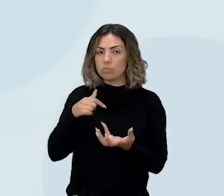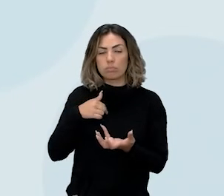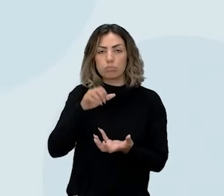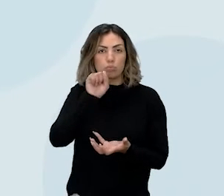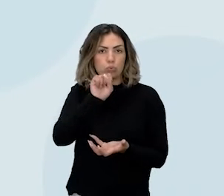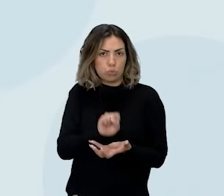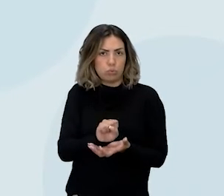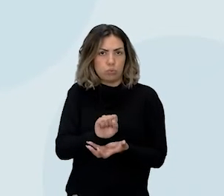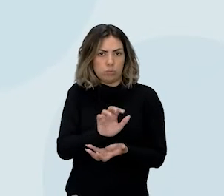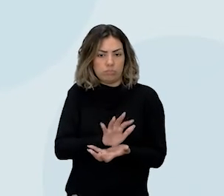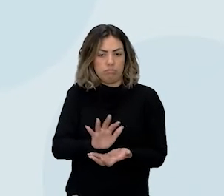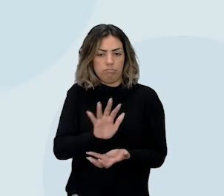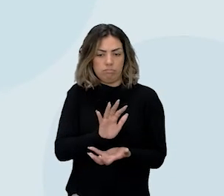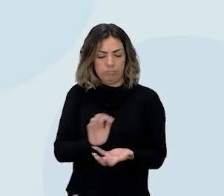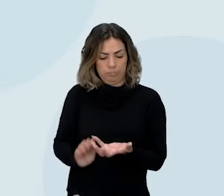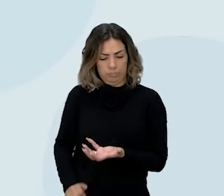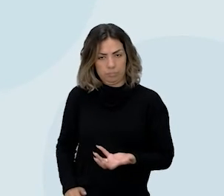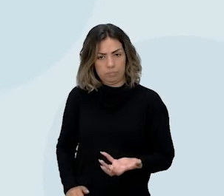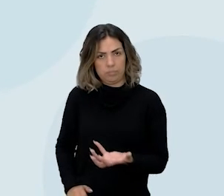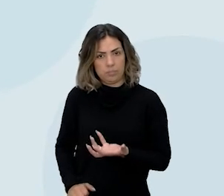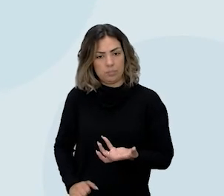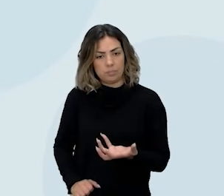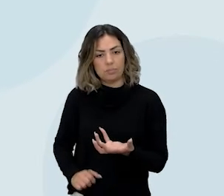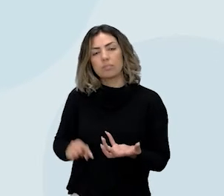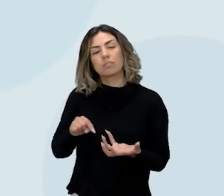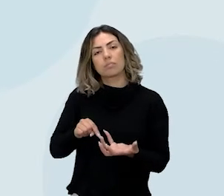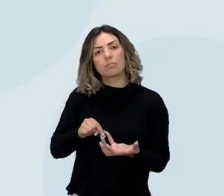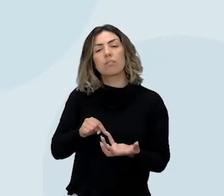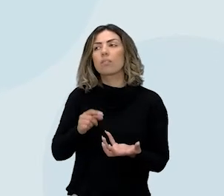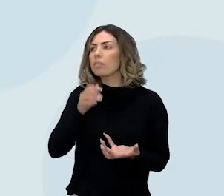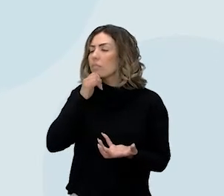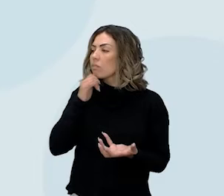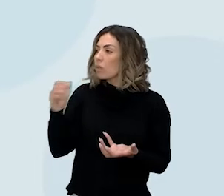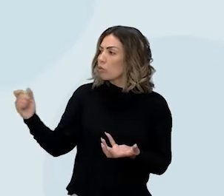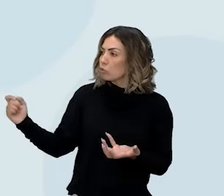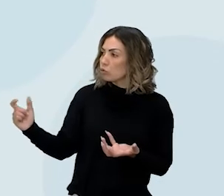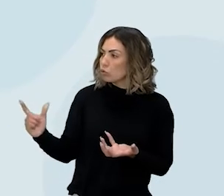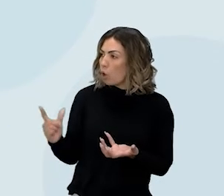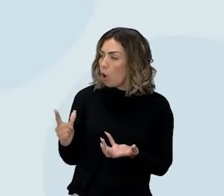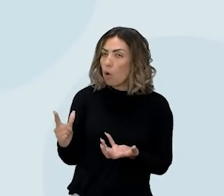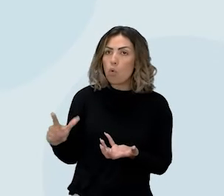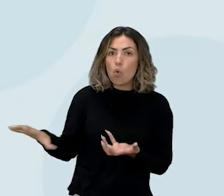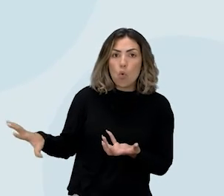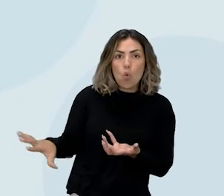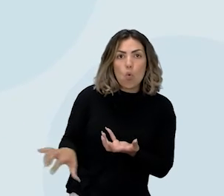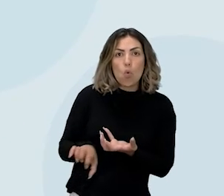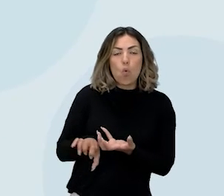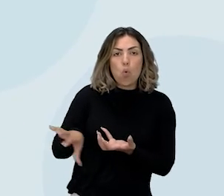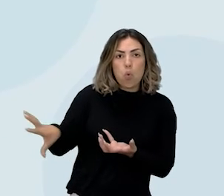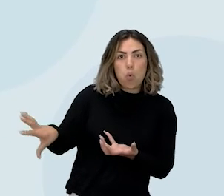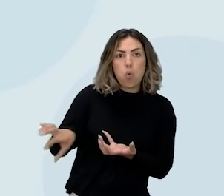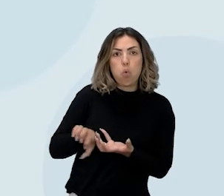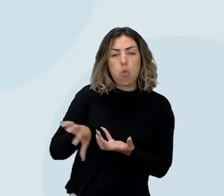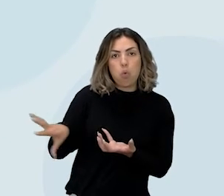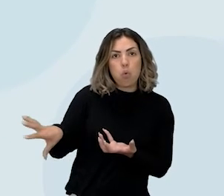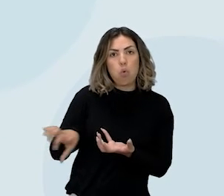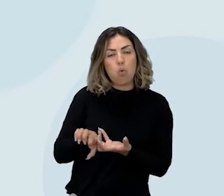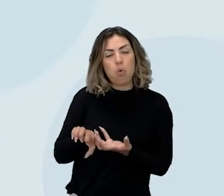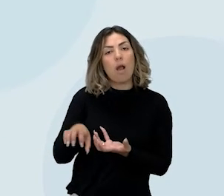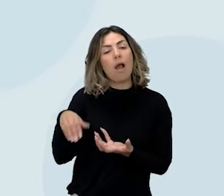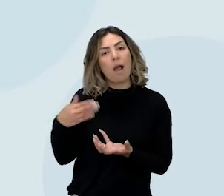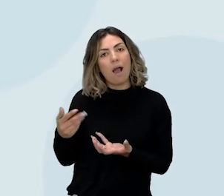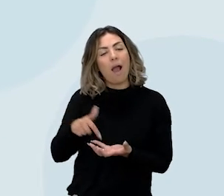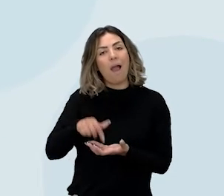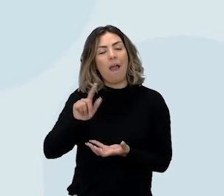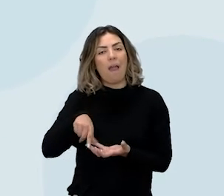Sul, aqui embaixo a gente, né, vou falar América, mas hemisfério sul, se você está no sul, veja que a incidência de luz é menor, aqui vai